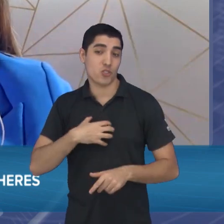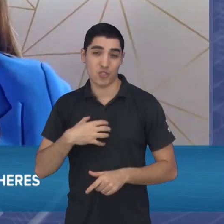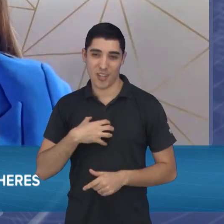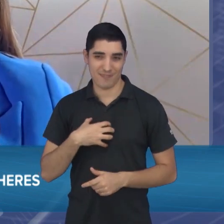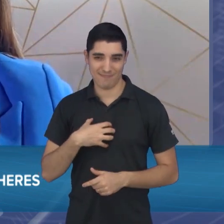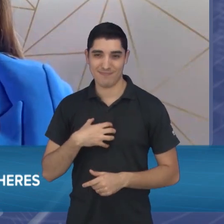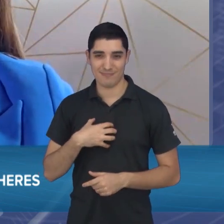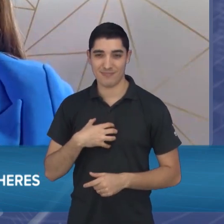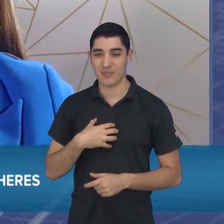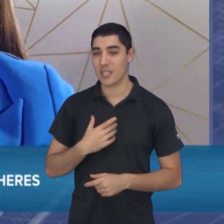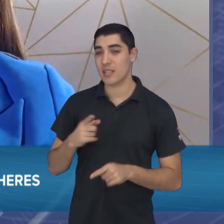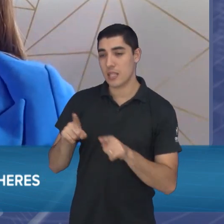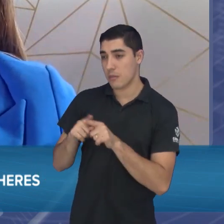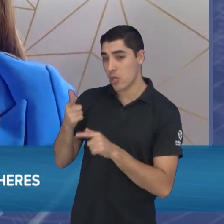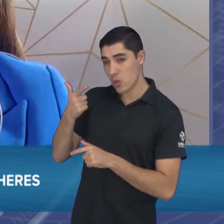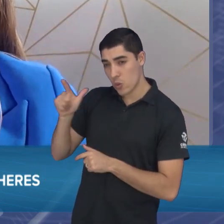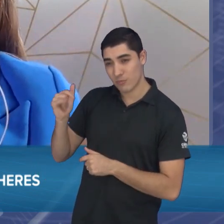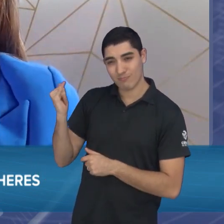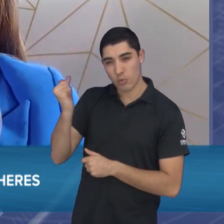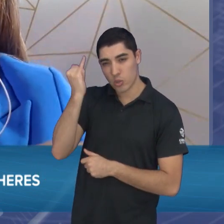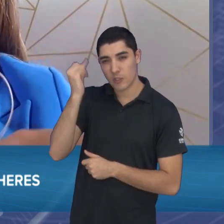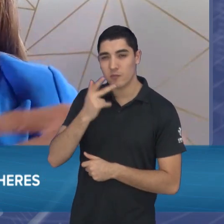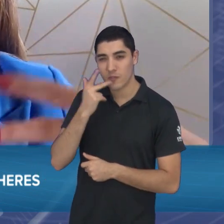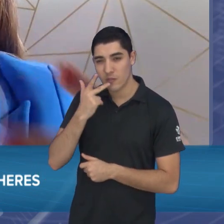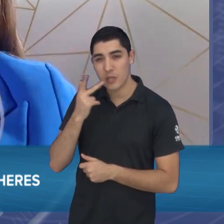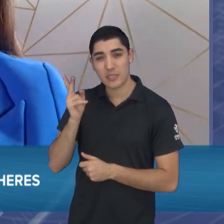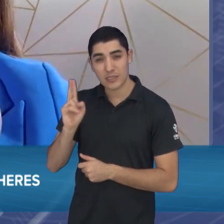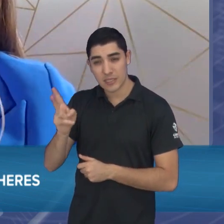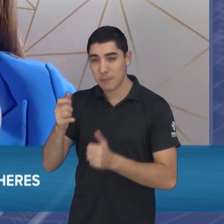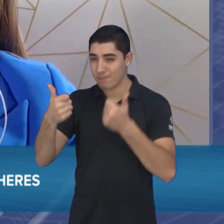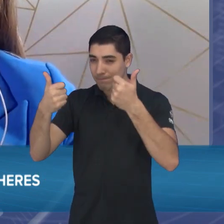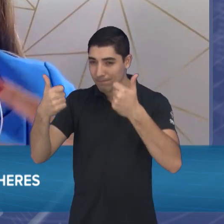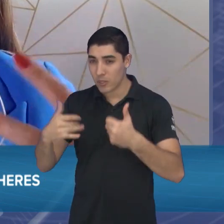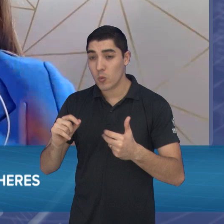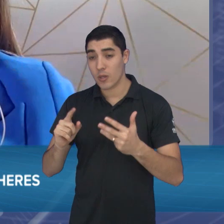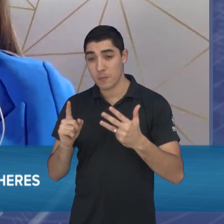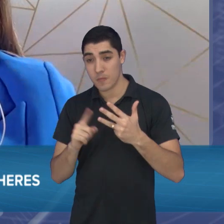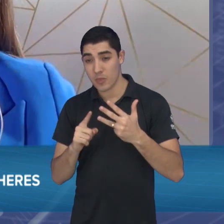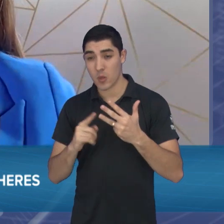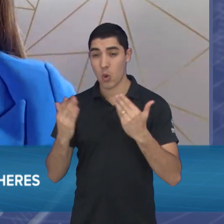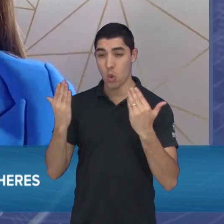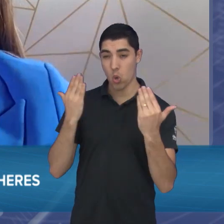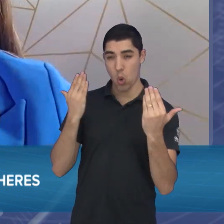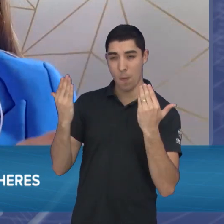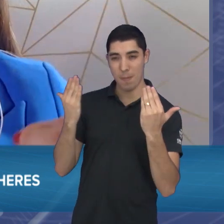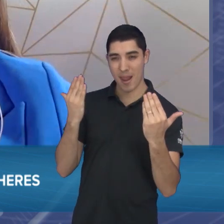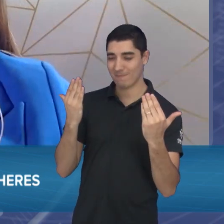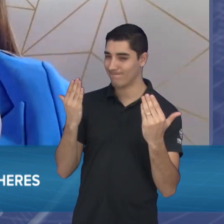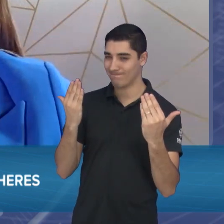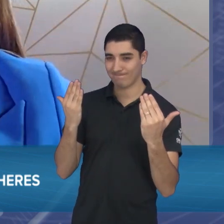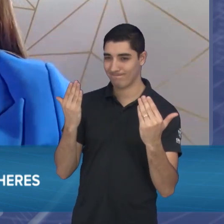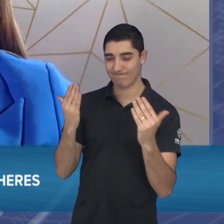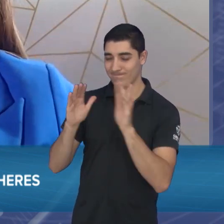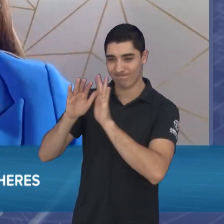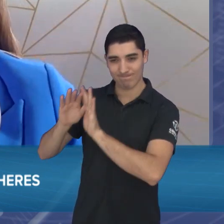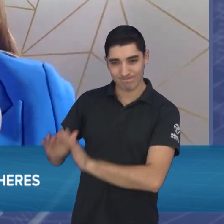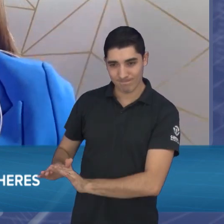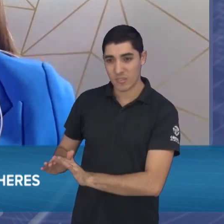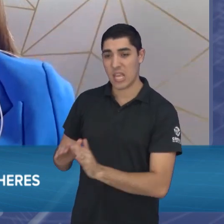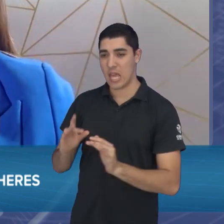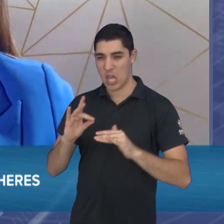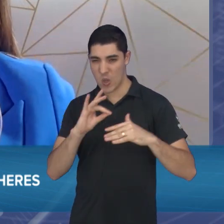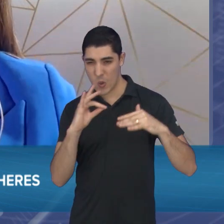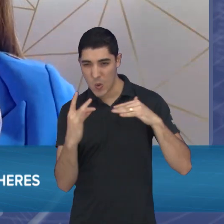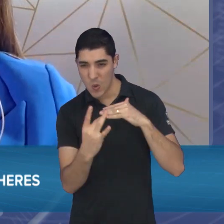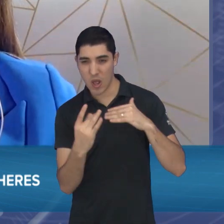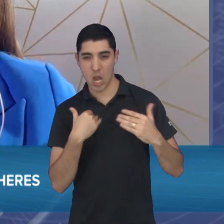Lívia colocou um outro ponto que eu acho assim, que deveríamos falar sempre, que é a comparação com redes sociais, com a vida do